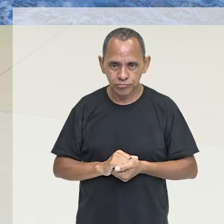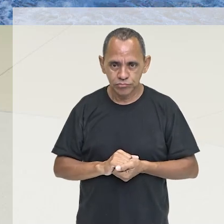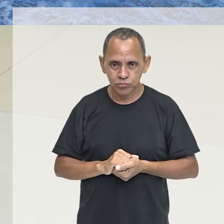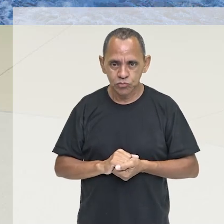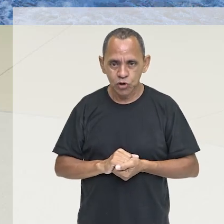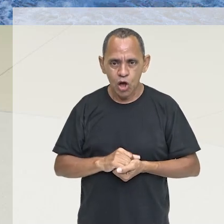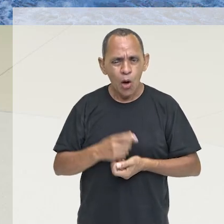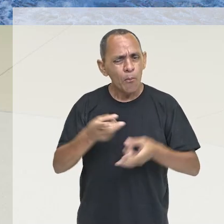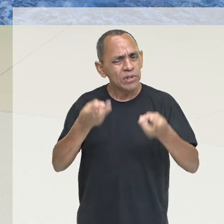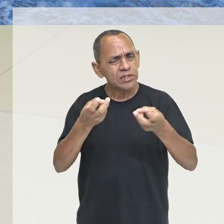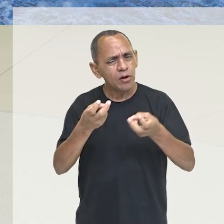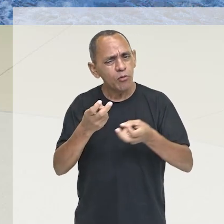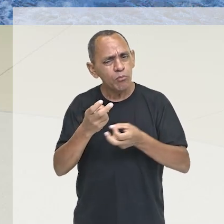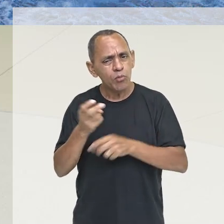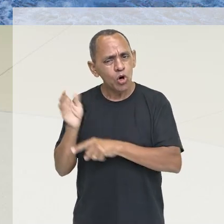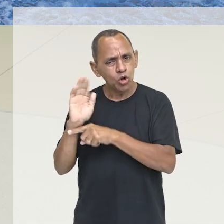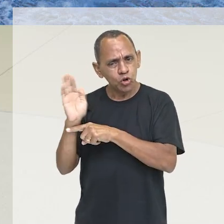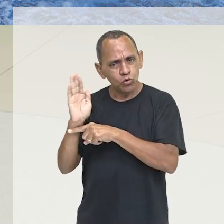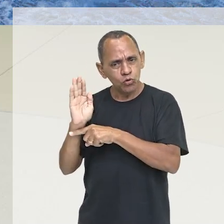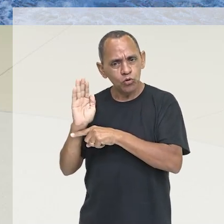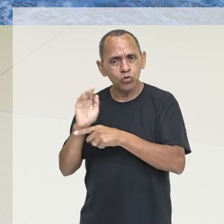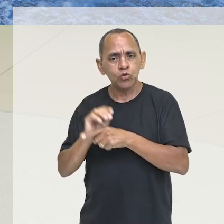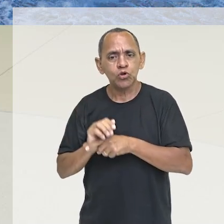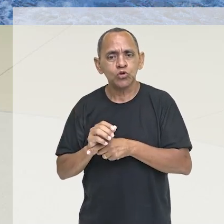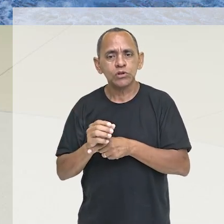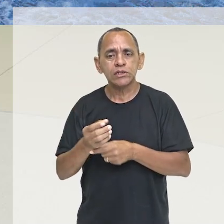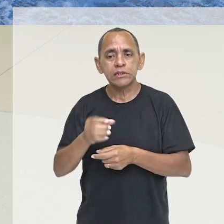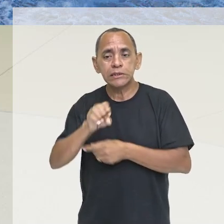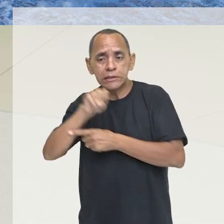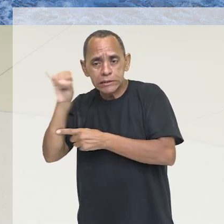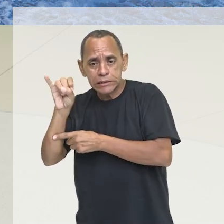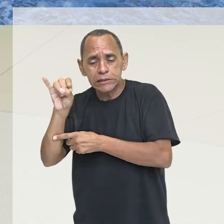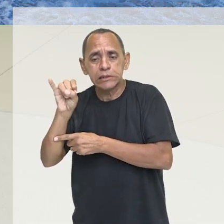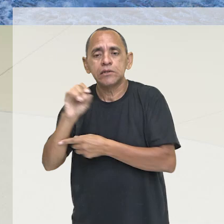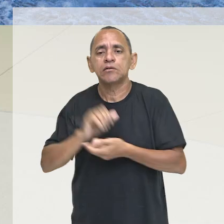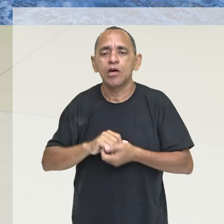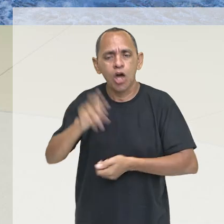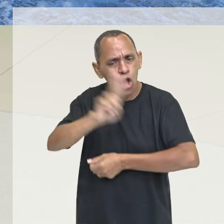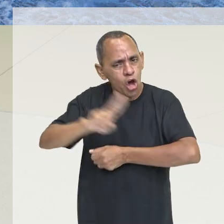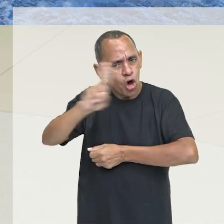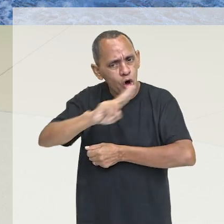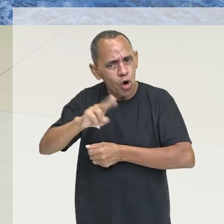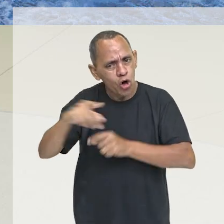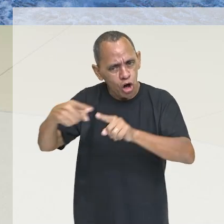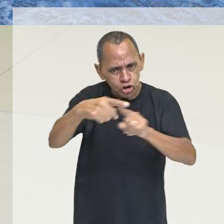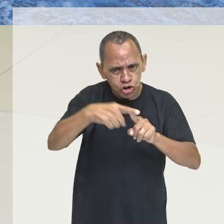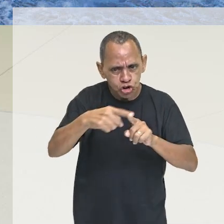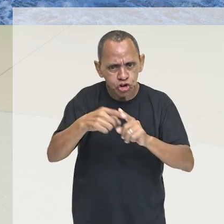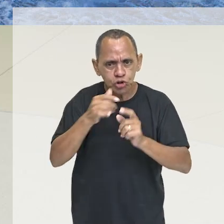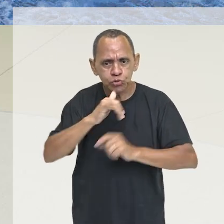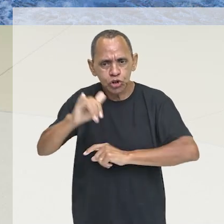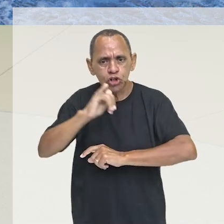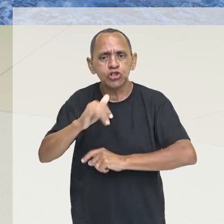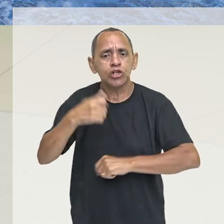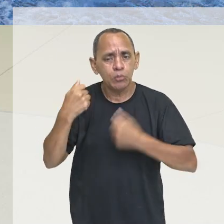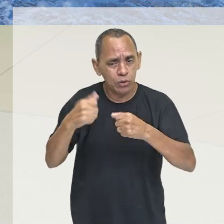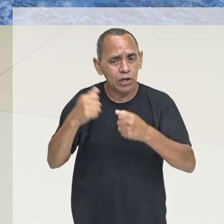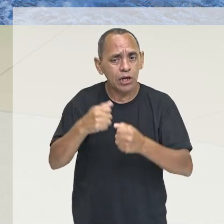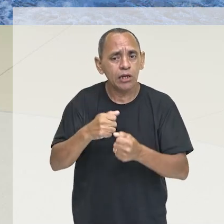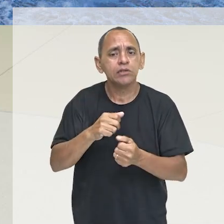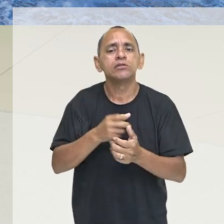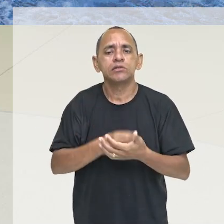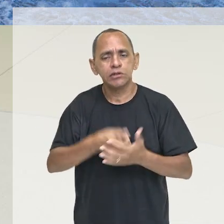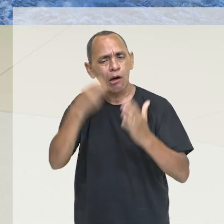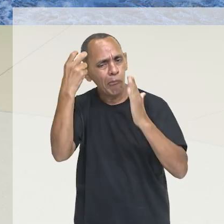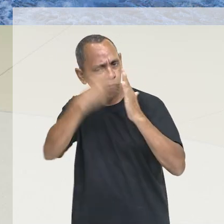eu coloco esse tipo de energia, eu tenho que pagar uma taxa. Logo, ela é alternativa